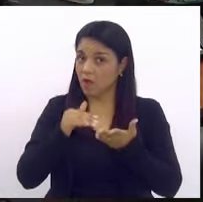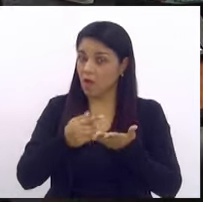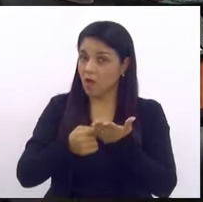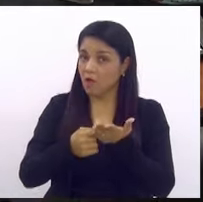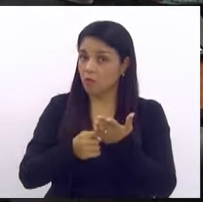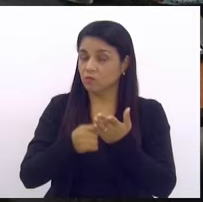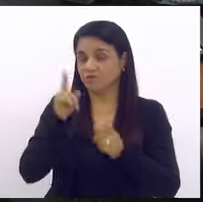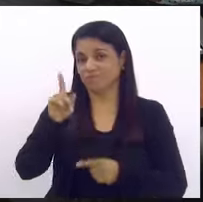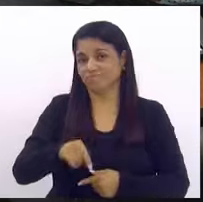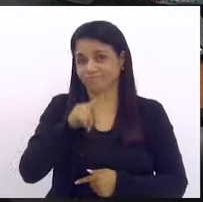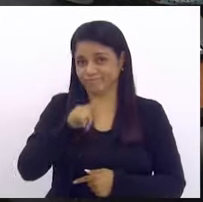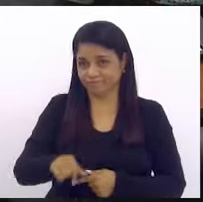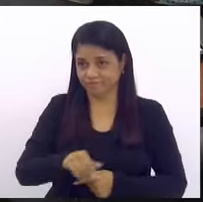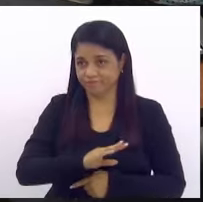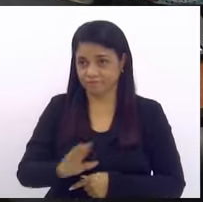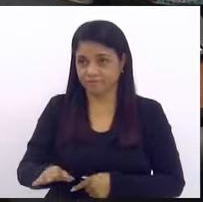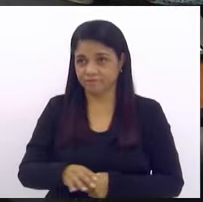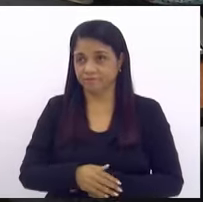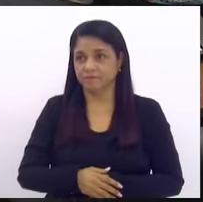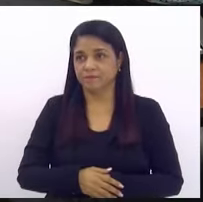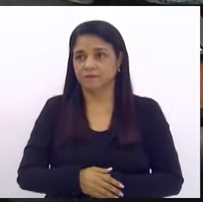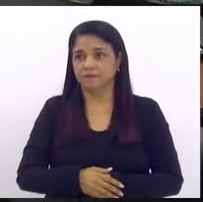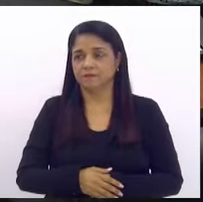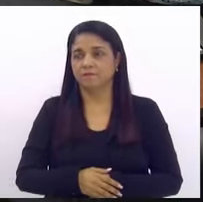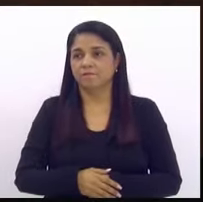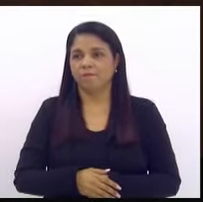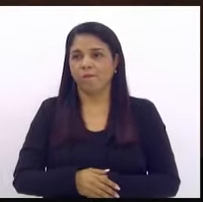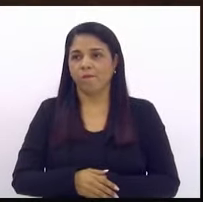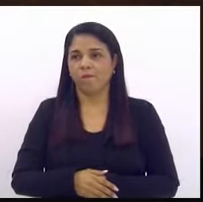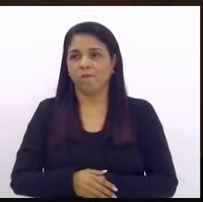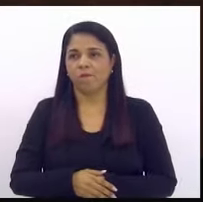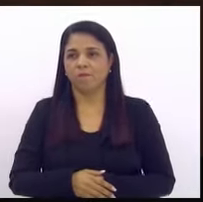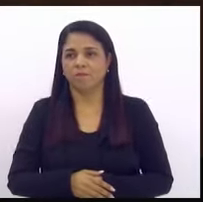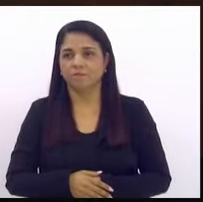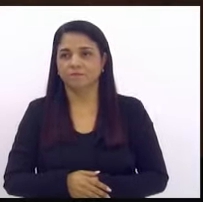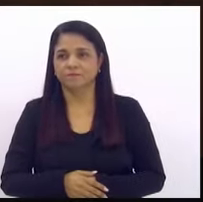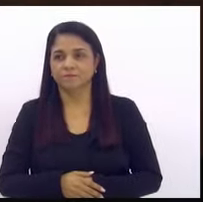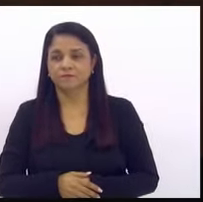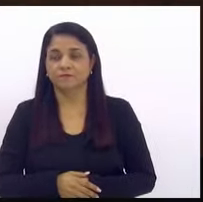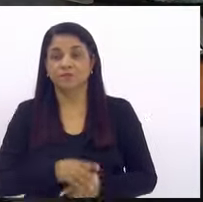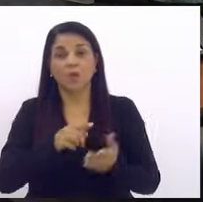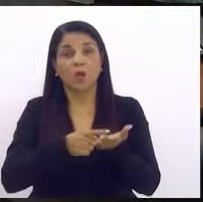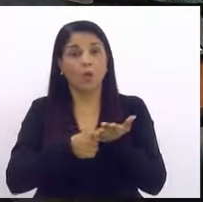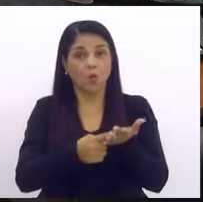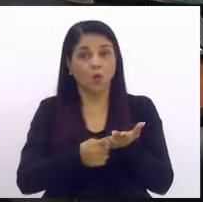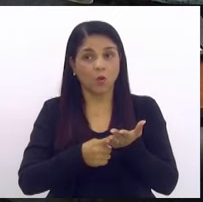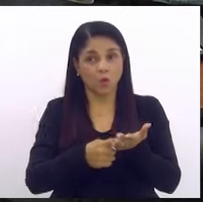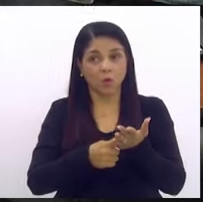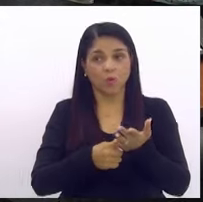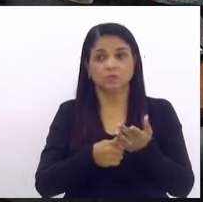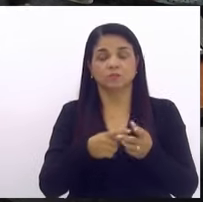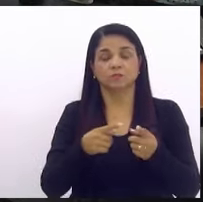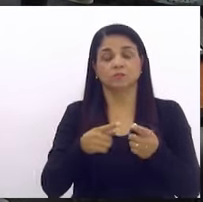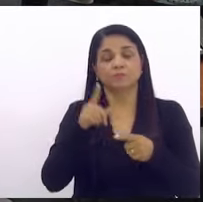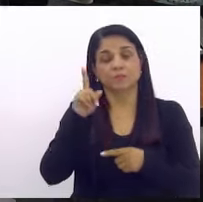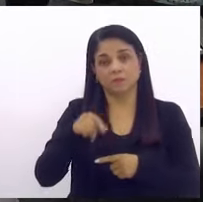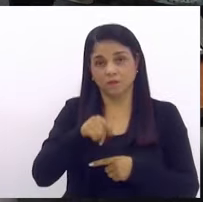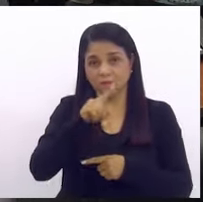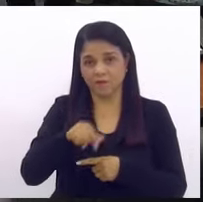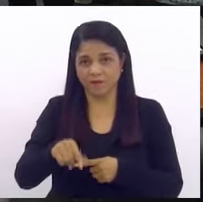pela derrubada. Acordo é pela derrubada. Perdão, estava escrito aqui pela assessoria que era manutenção. Estou pela derrubada, presidente.